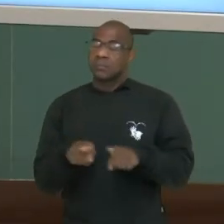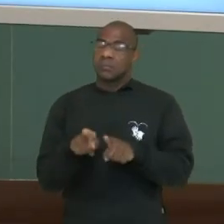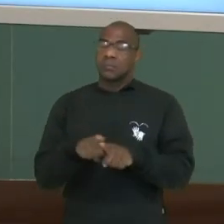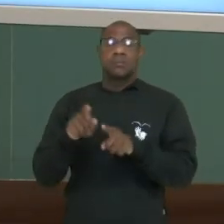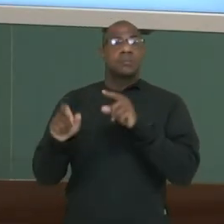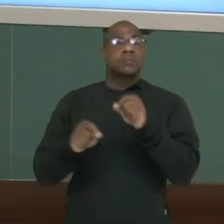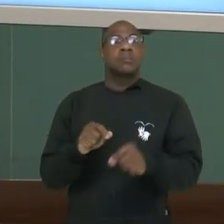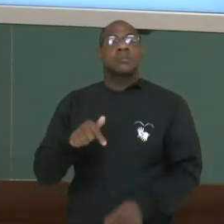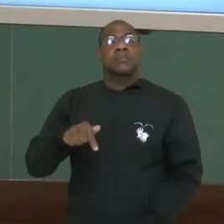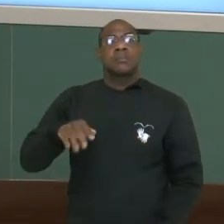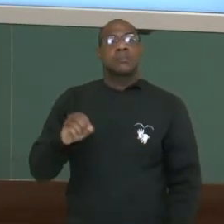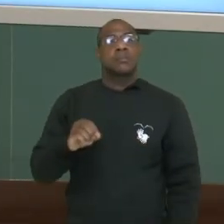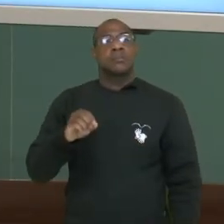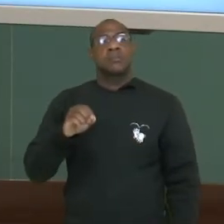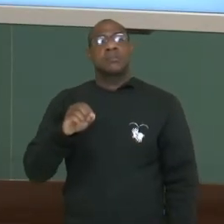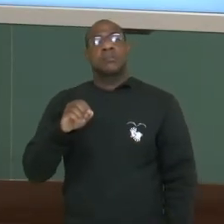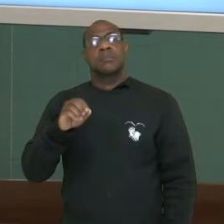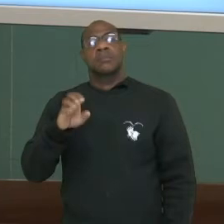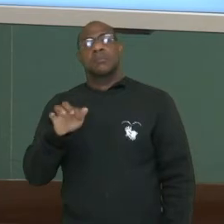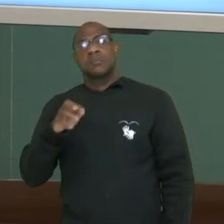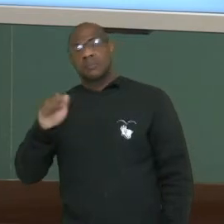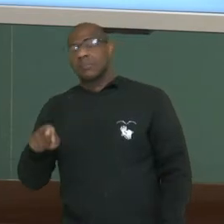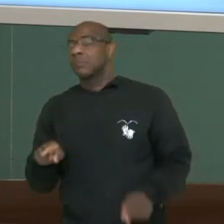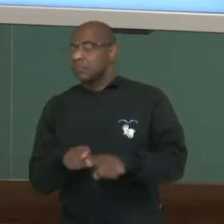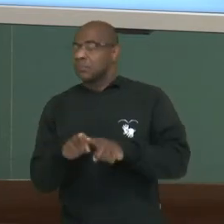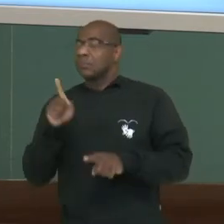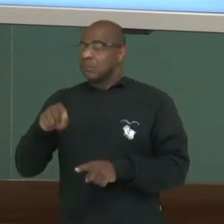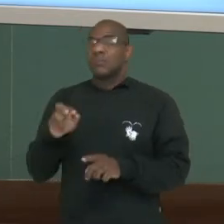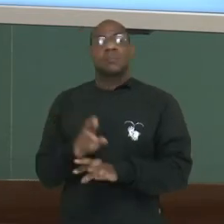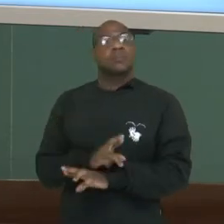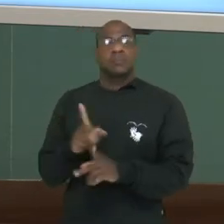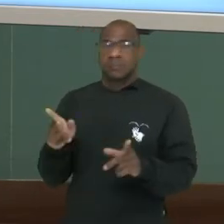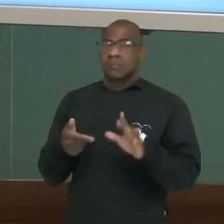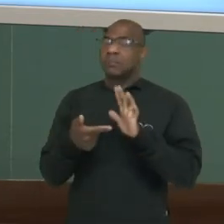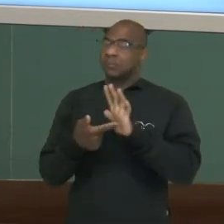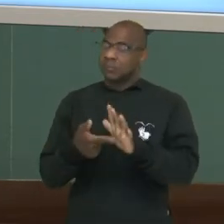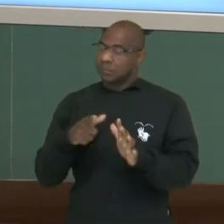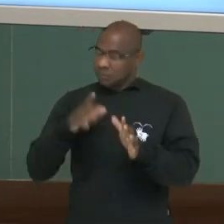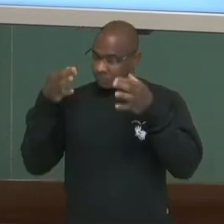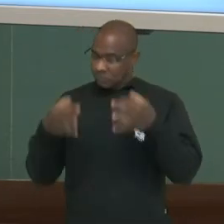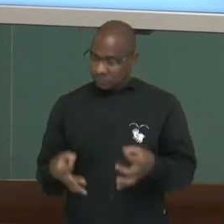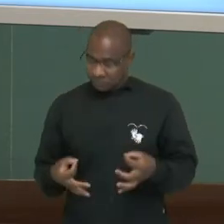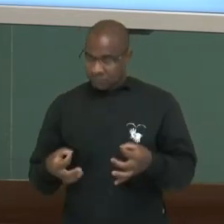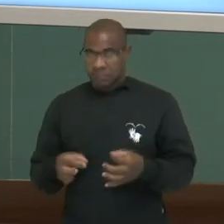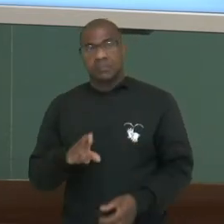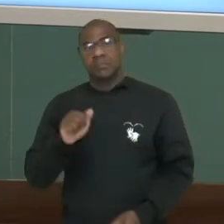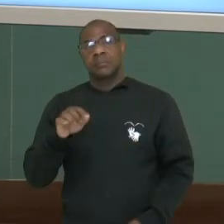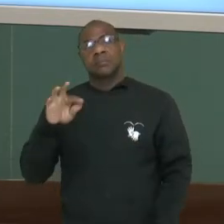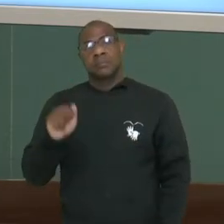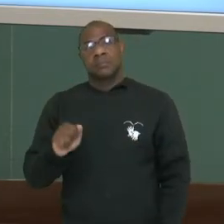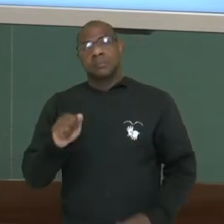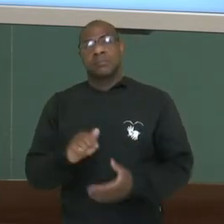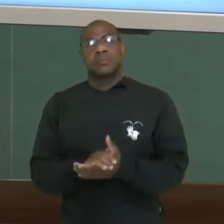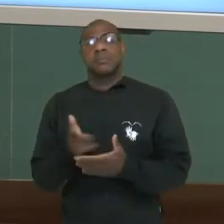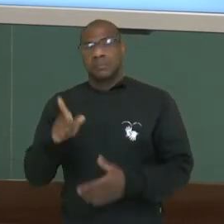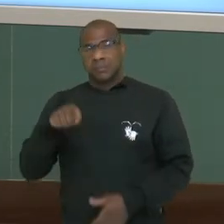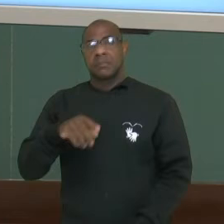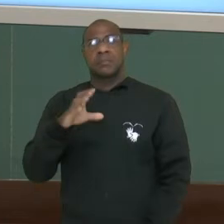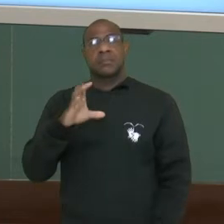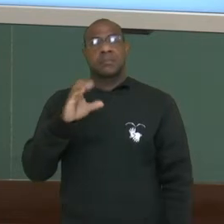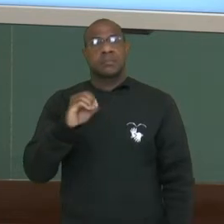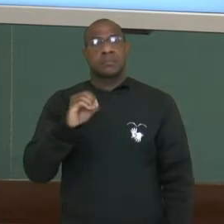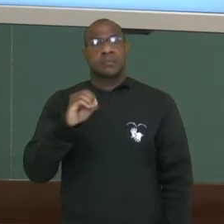os coeficientes angulares serão diferentes. Isso a gente afirma que as retas são concorrentes.